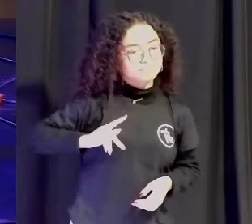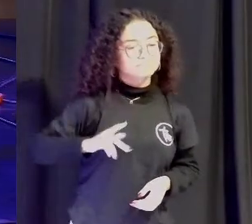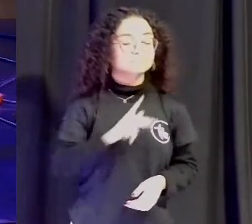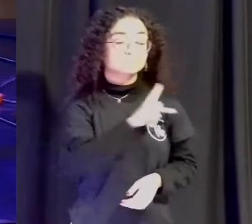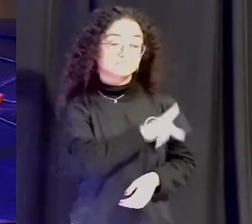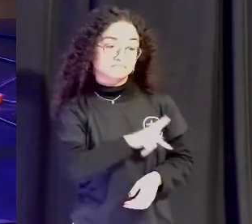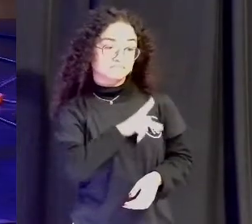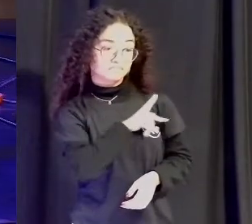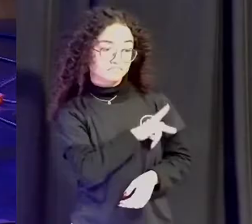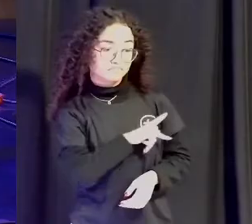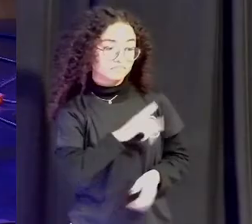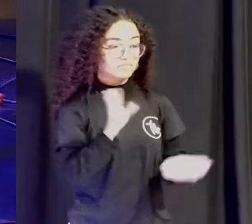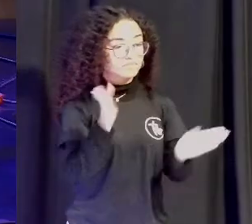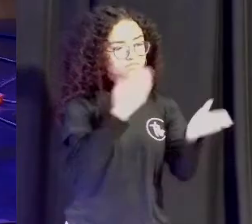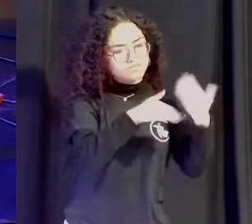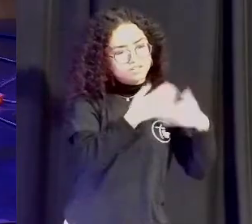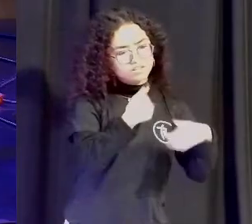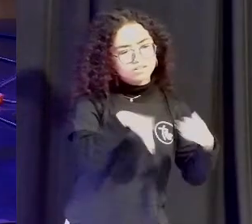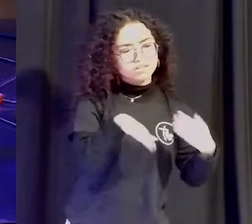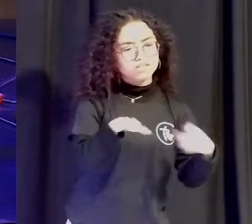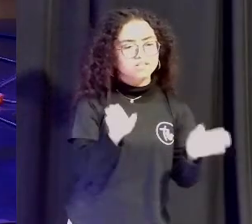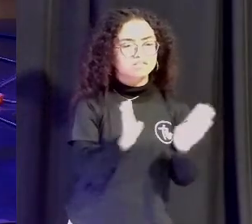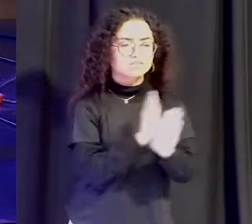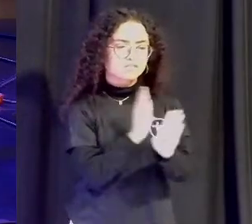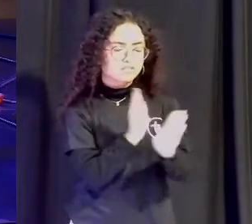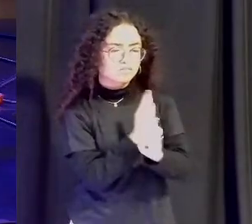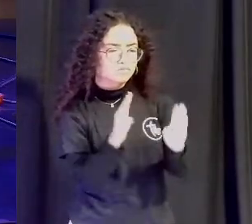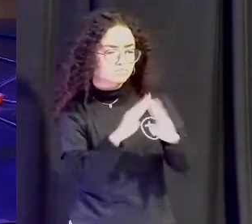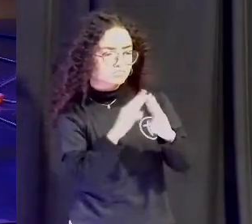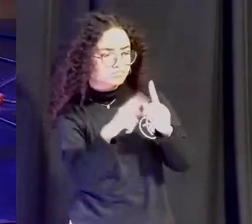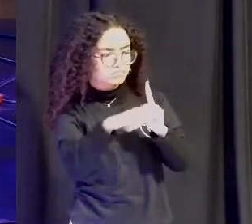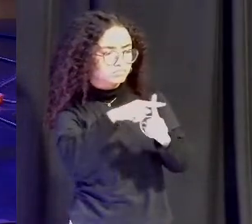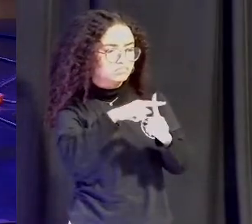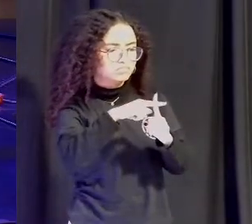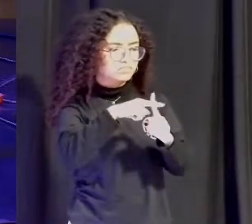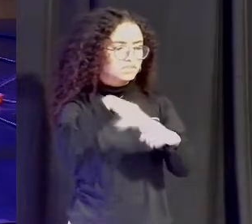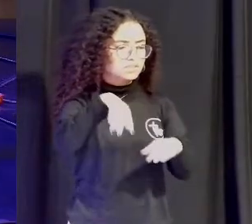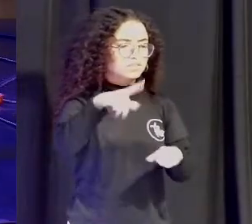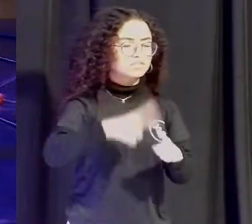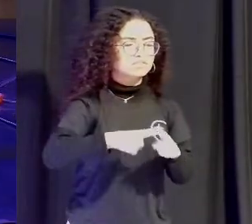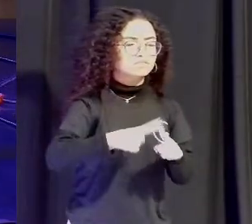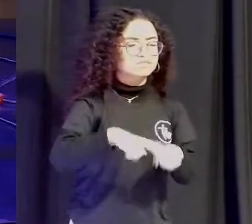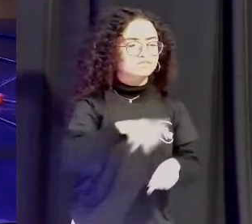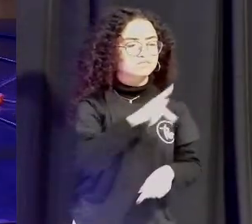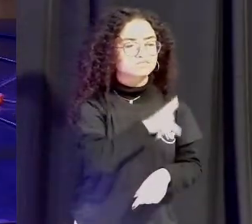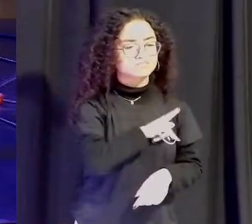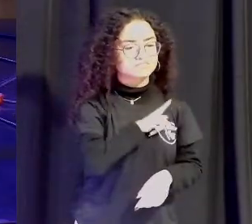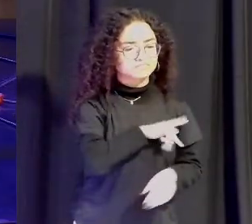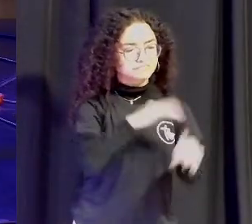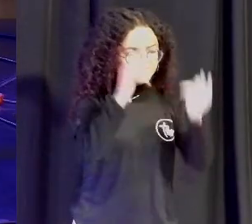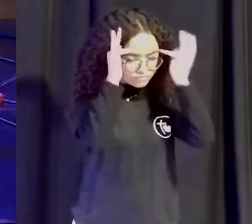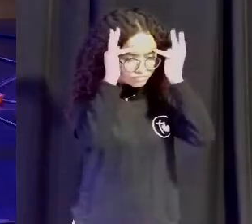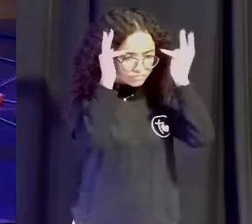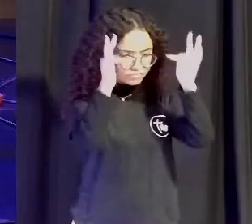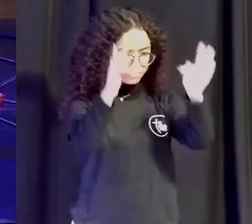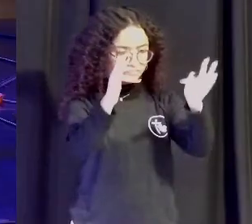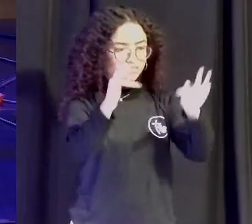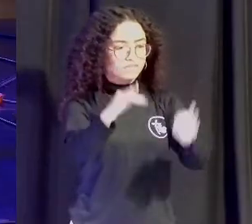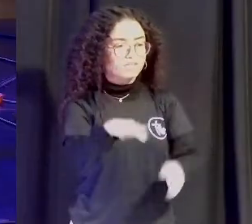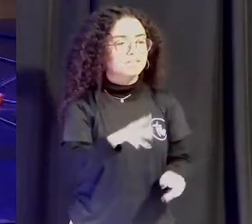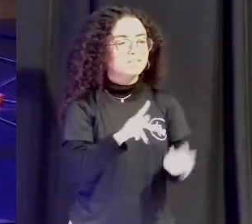da igreja, fiel à lei, fiel às tradições religiosas, mas com os